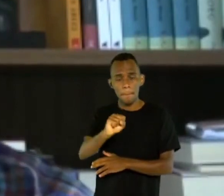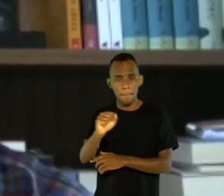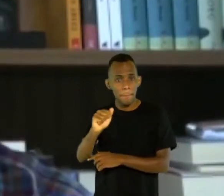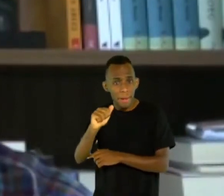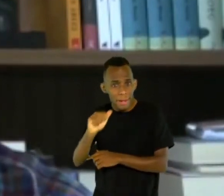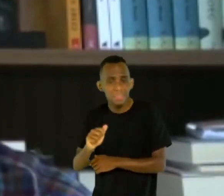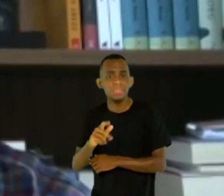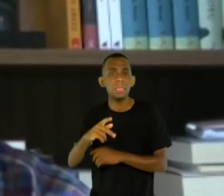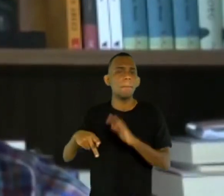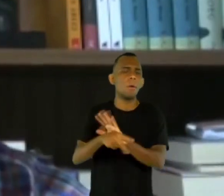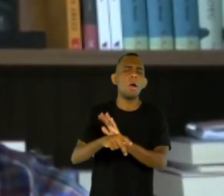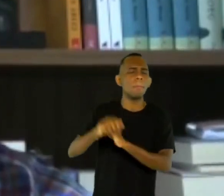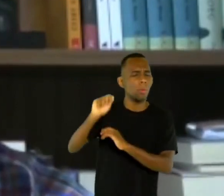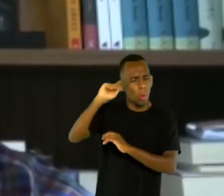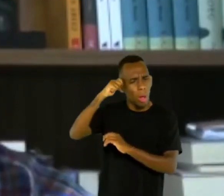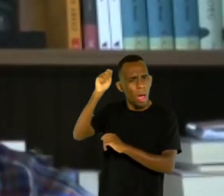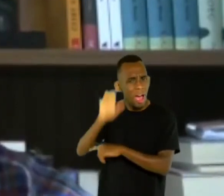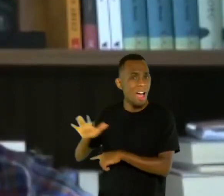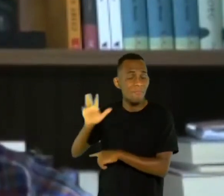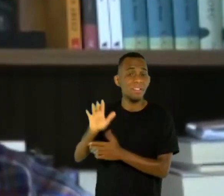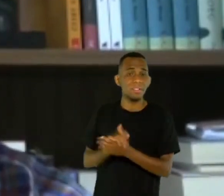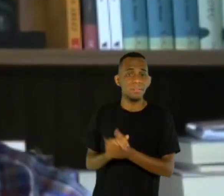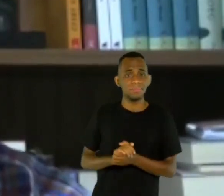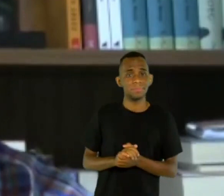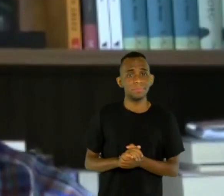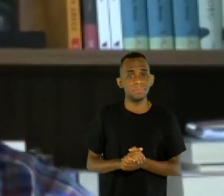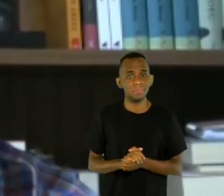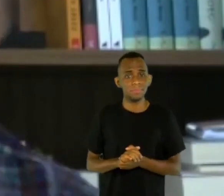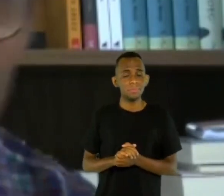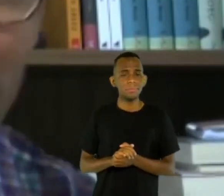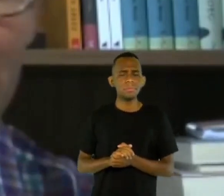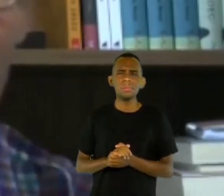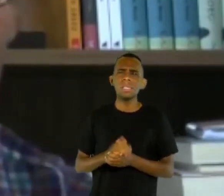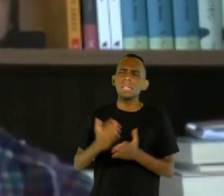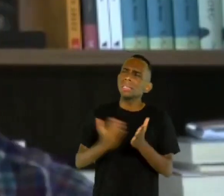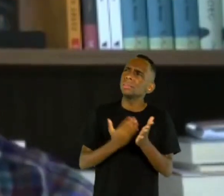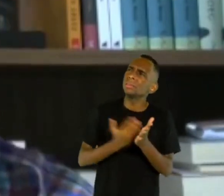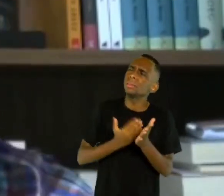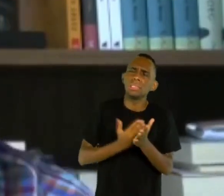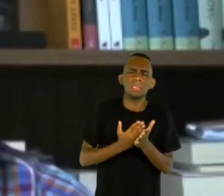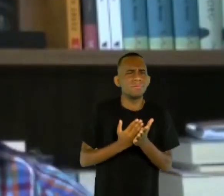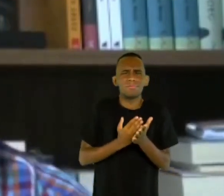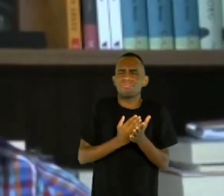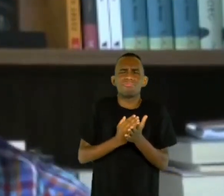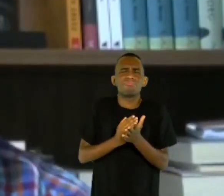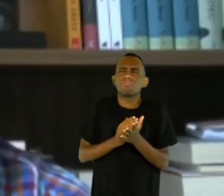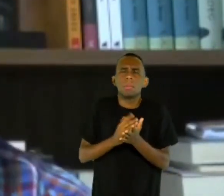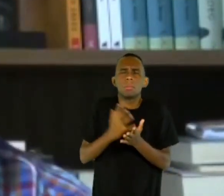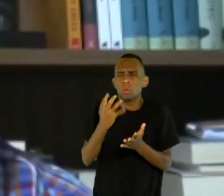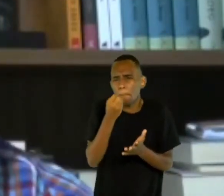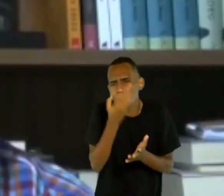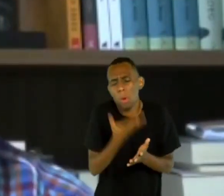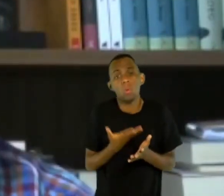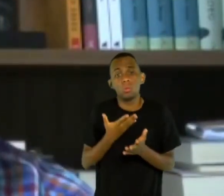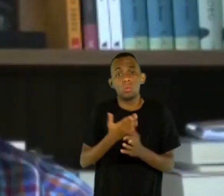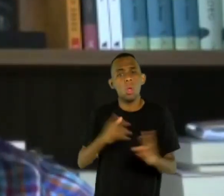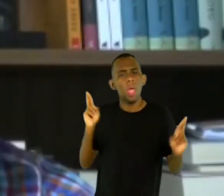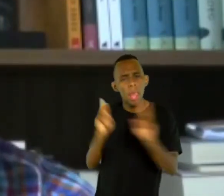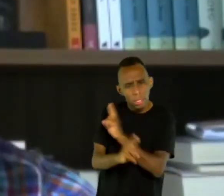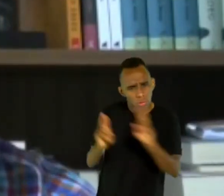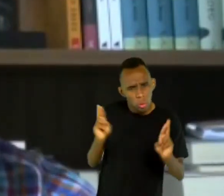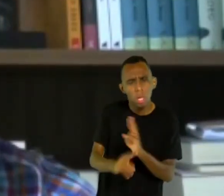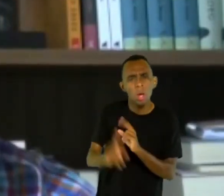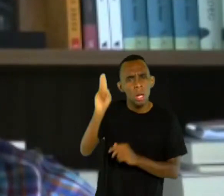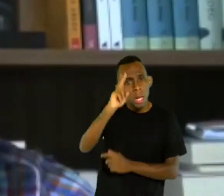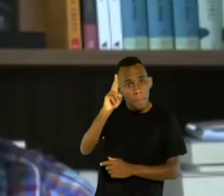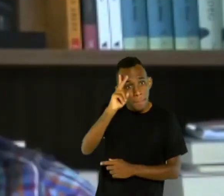Dalmo Galgut. Esse livro é extraordinário e me lembrou muito o seu livro também, porque